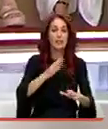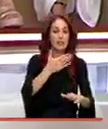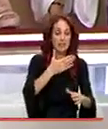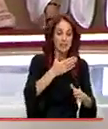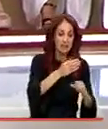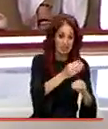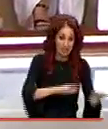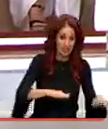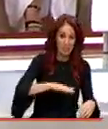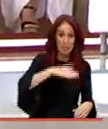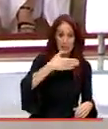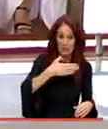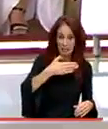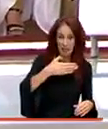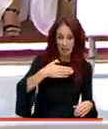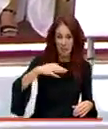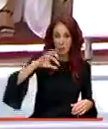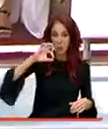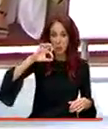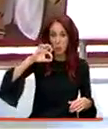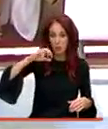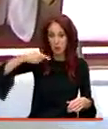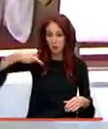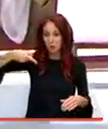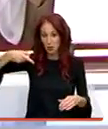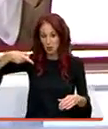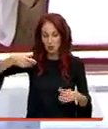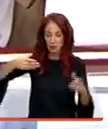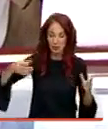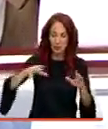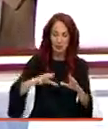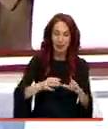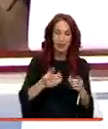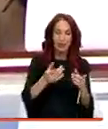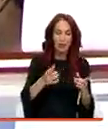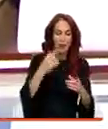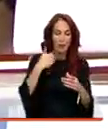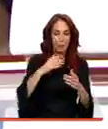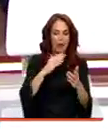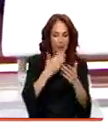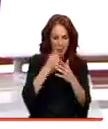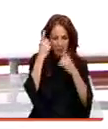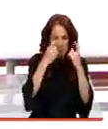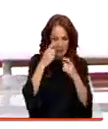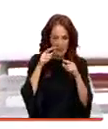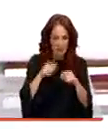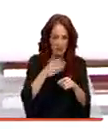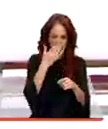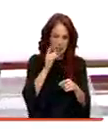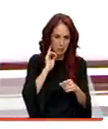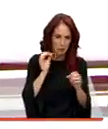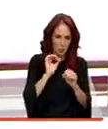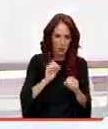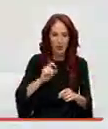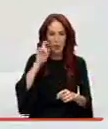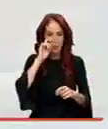certo nove anos ir pa noção de família usaram mil 790 foi visto no brasil importante evento para o seguinte está na sustentação